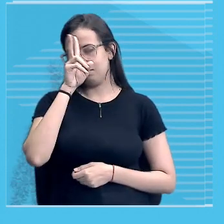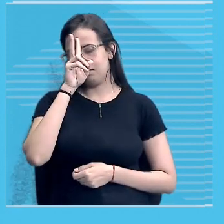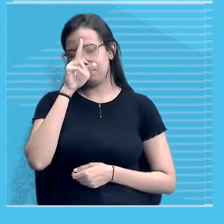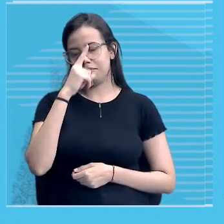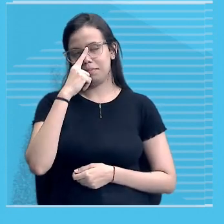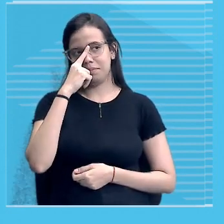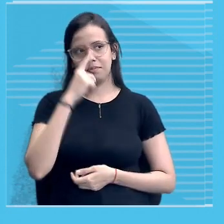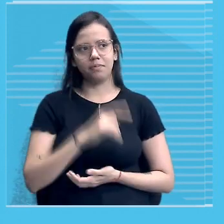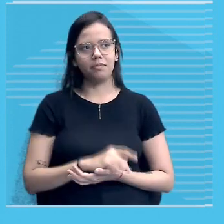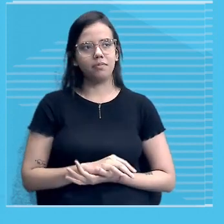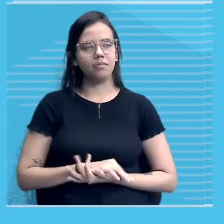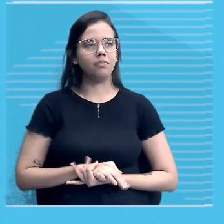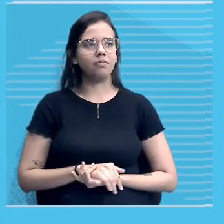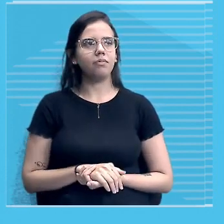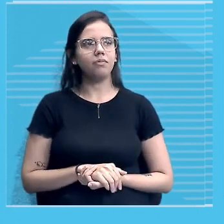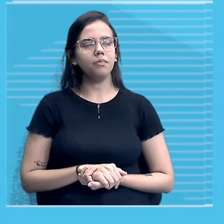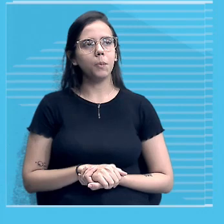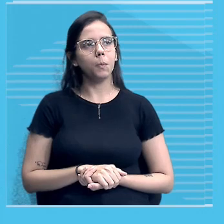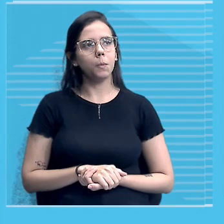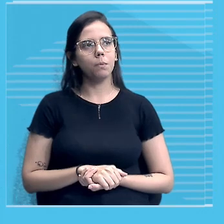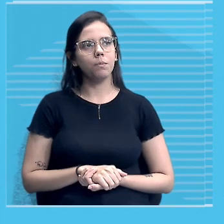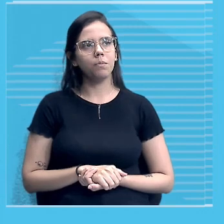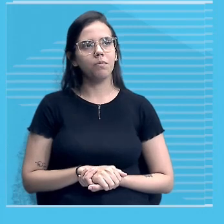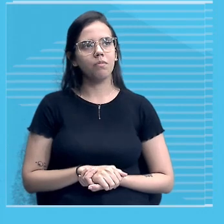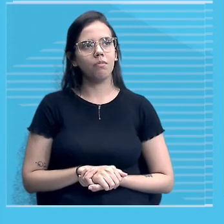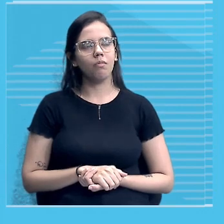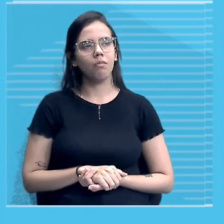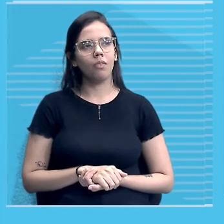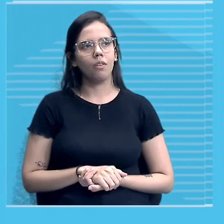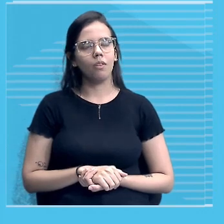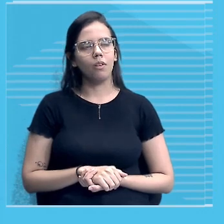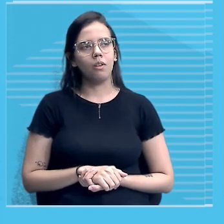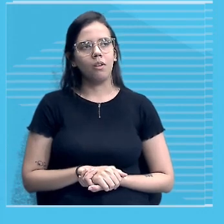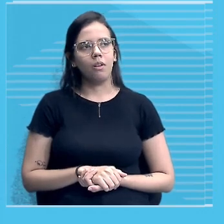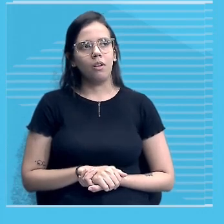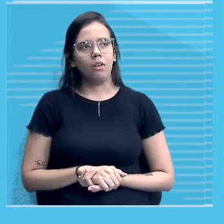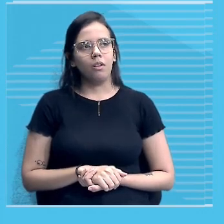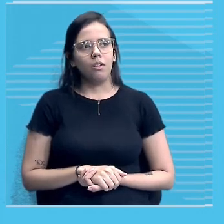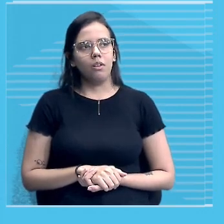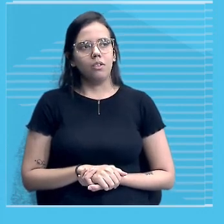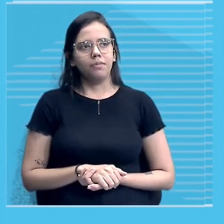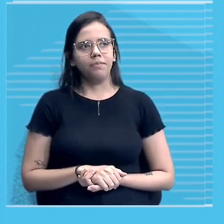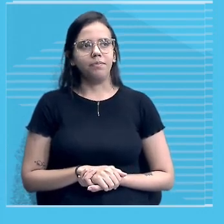daqui gente é por exemplo 2 elevado